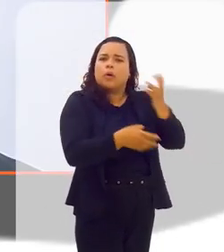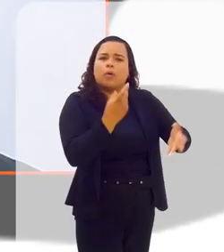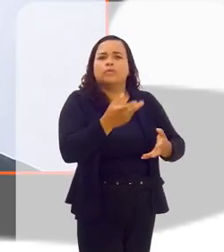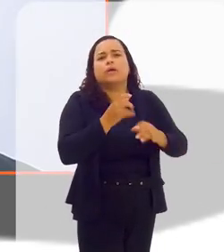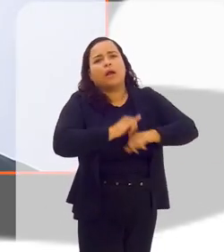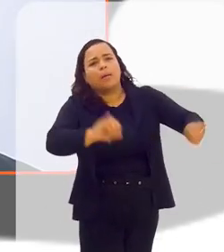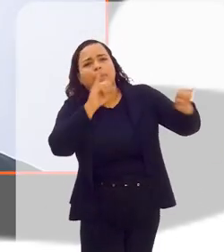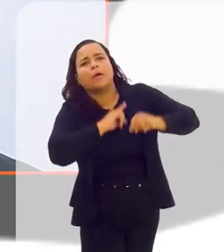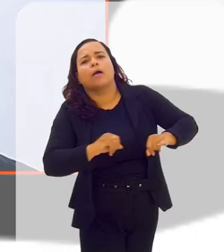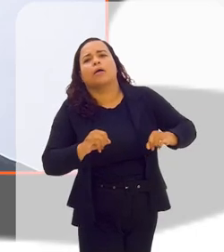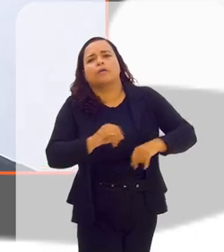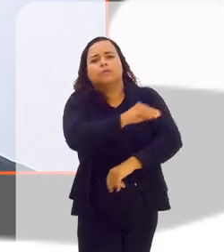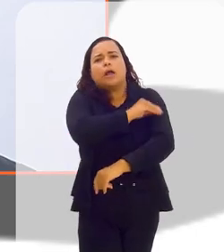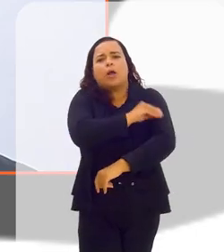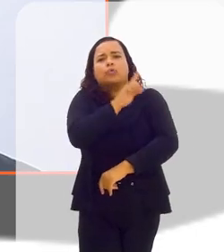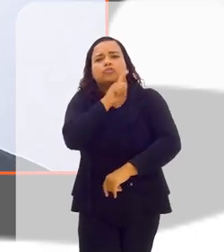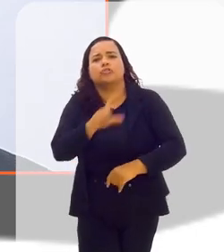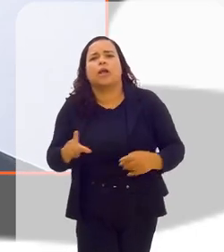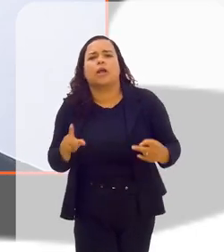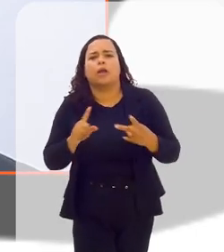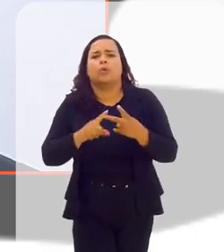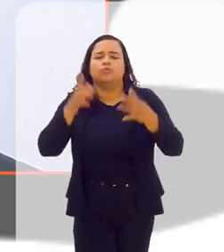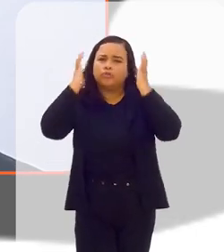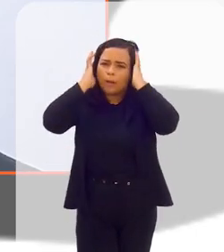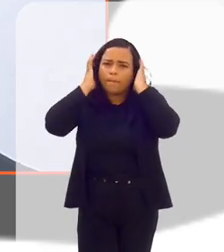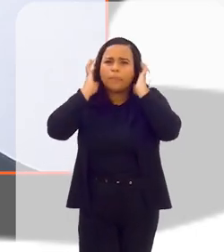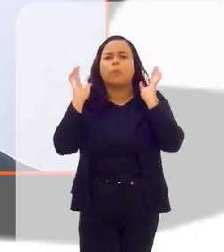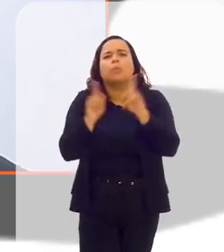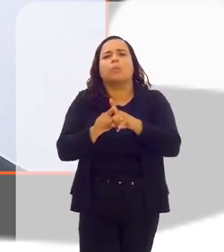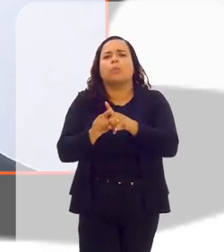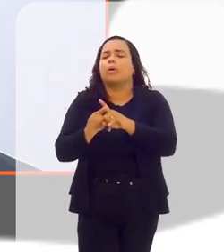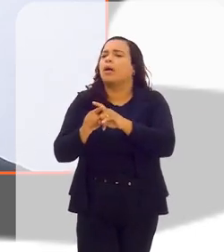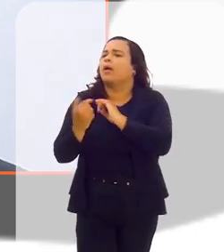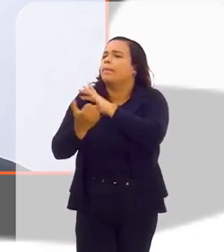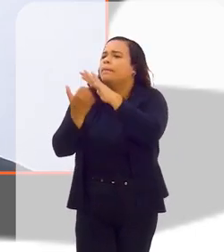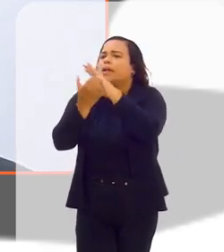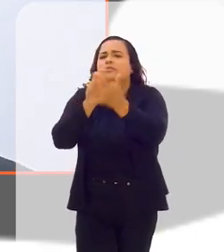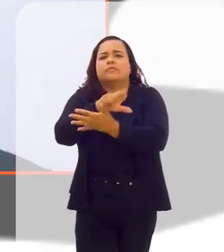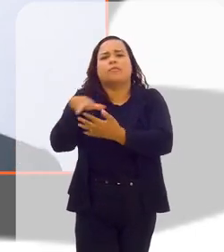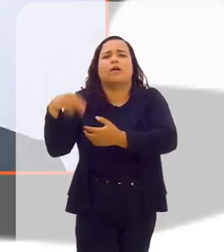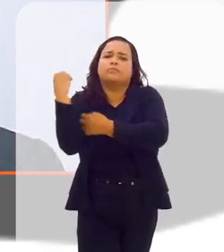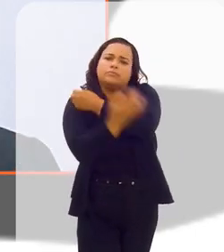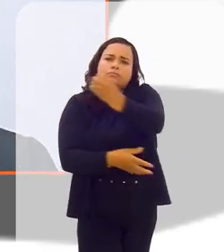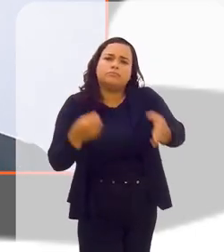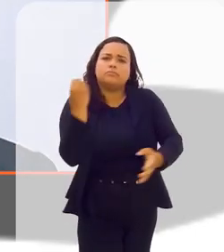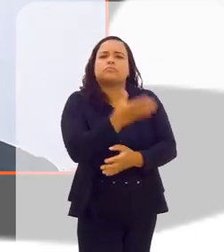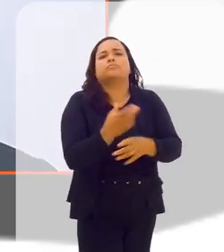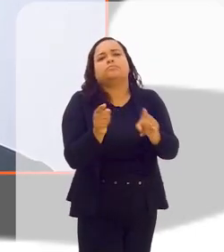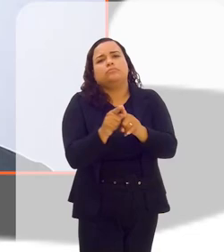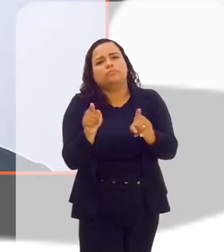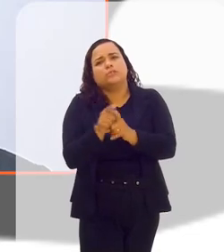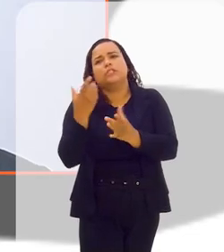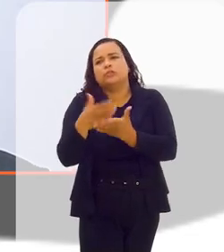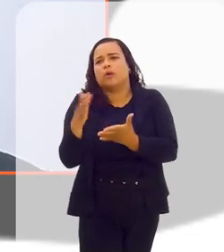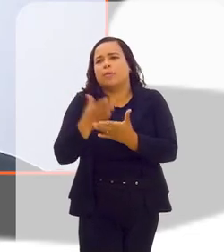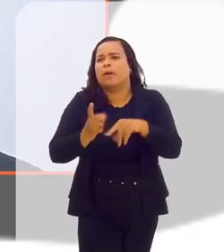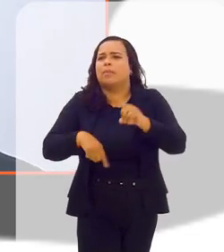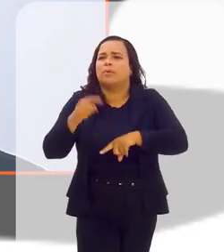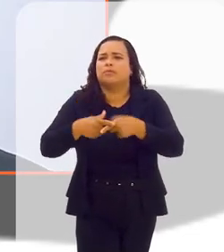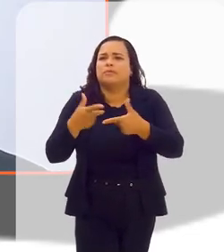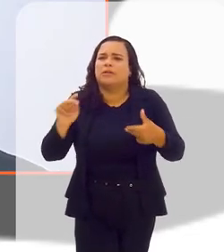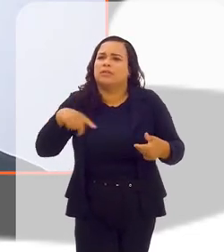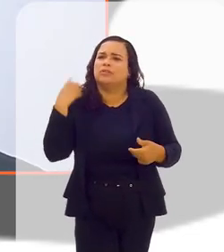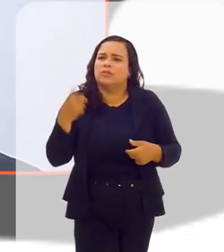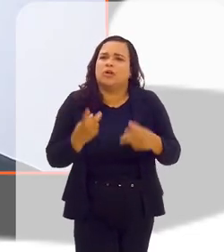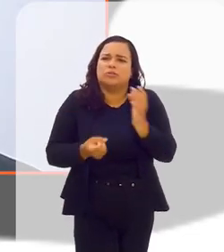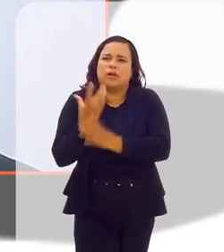fazer campanhas, né, de álcool em gel, de shampoo, recebemos doações de outros empresários, né, sobravam os produtos também